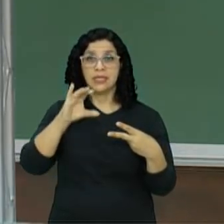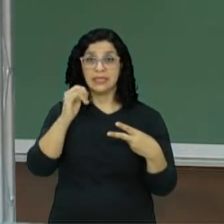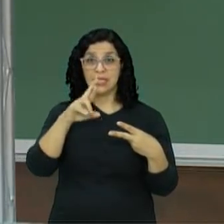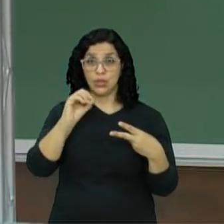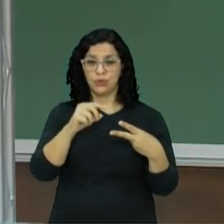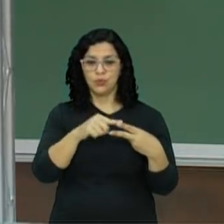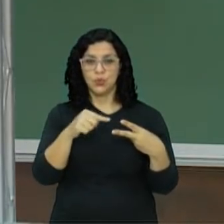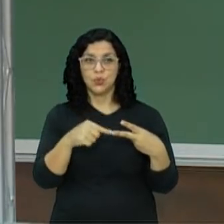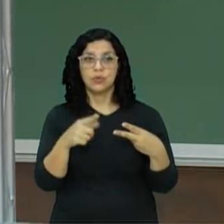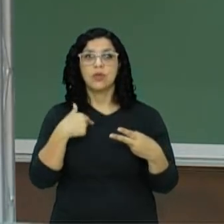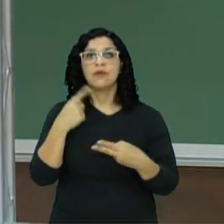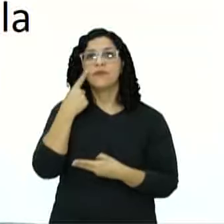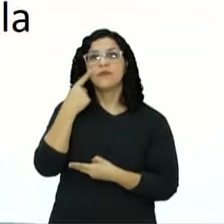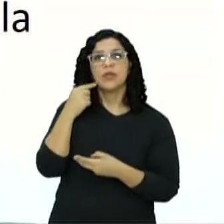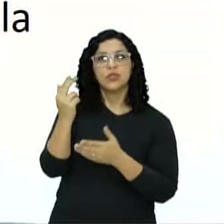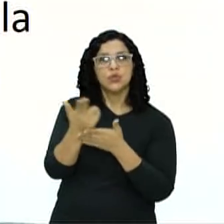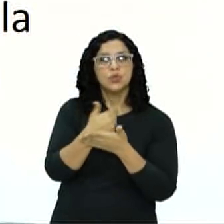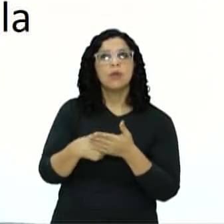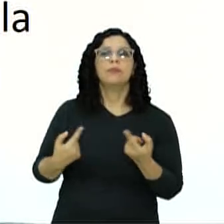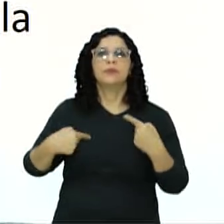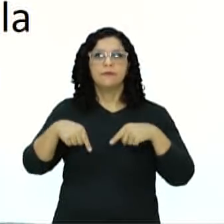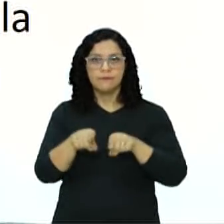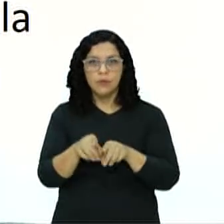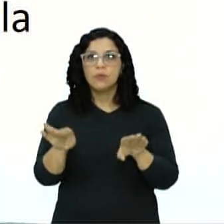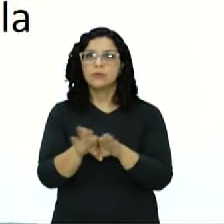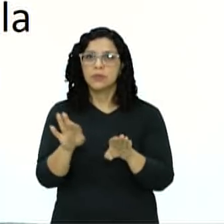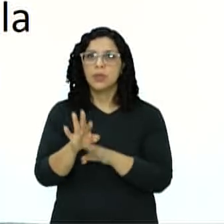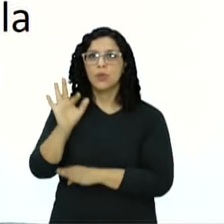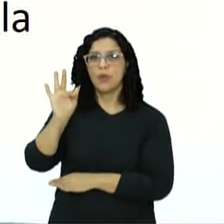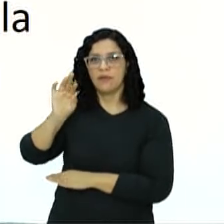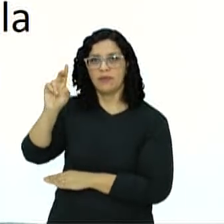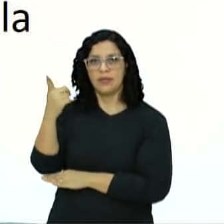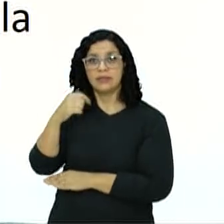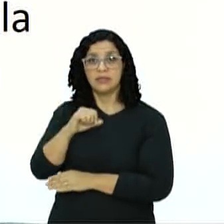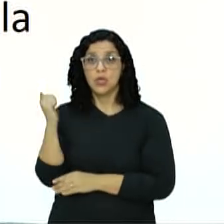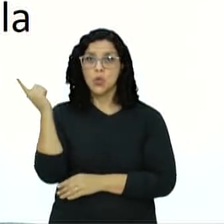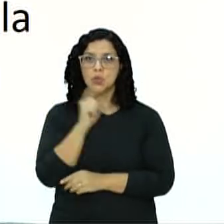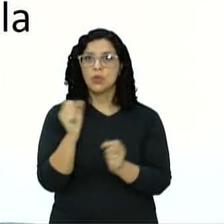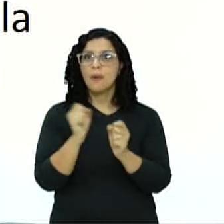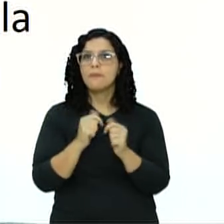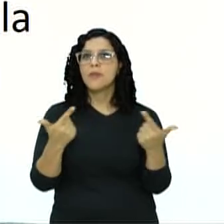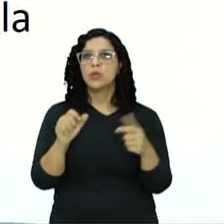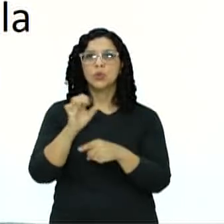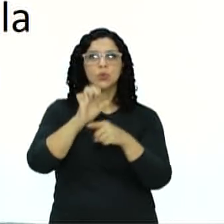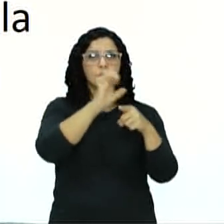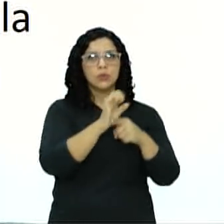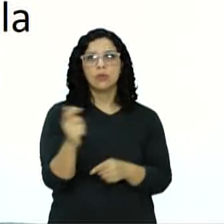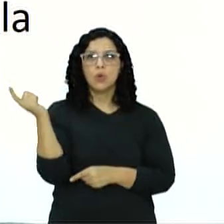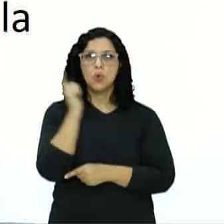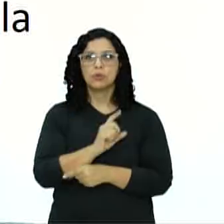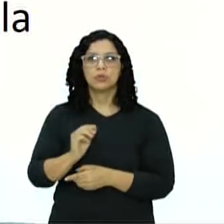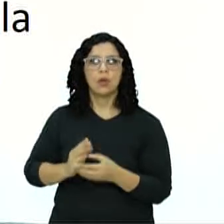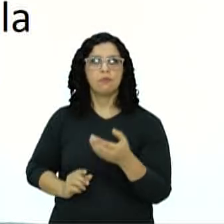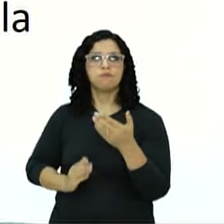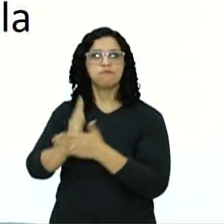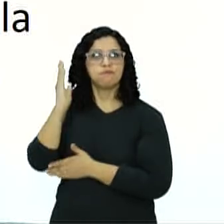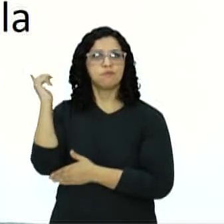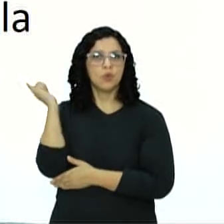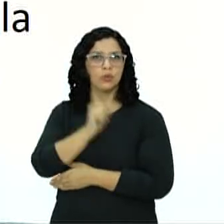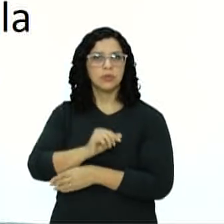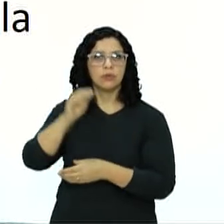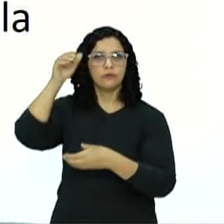Gomes. Repara pelo mapa que, novamente, o Fernando Henrique Cardoso venceu na grande maioria dos estados do